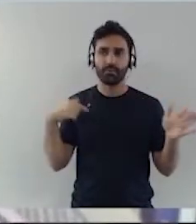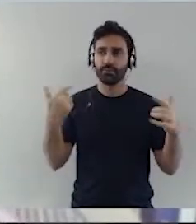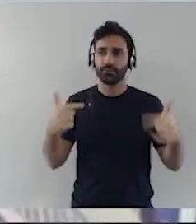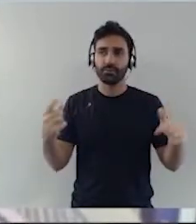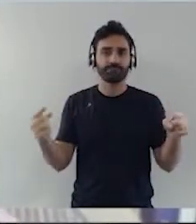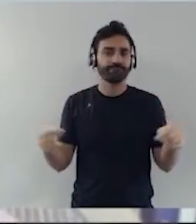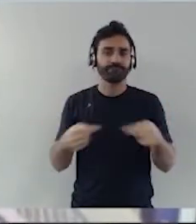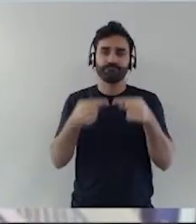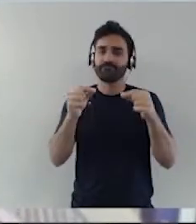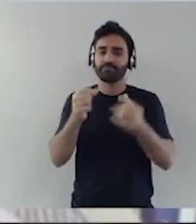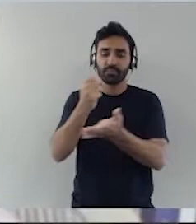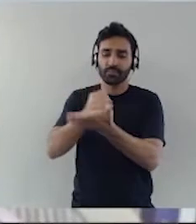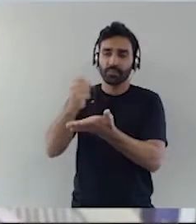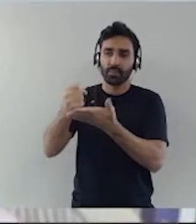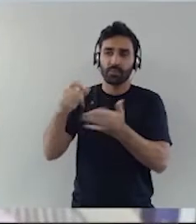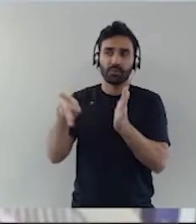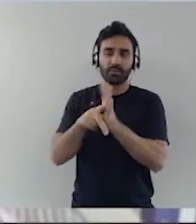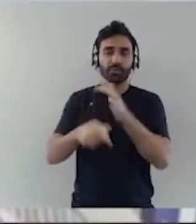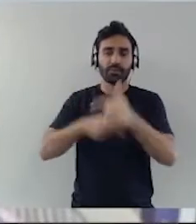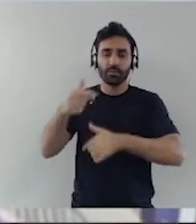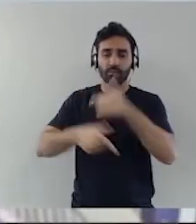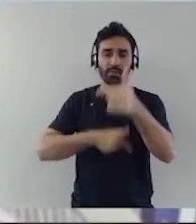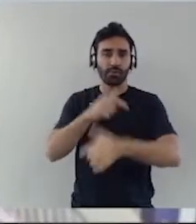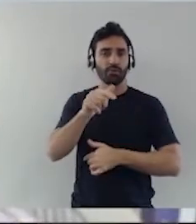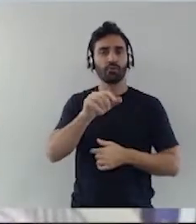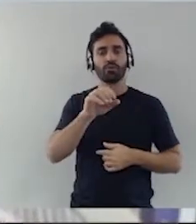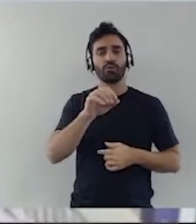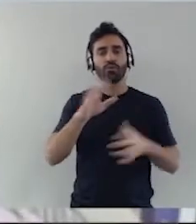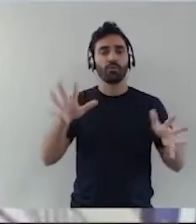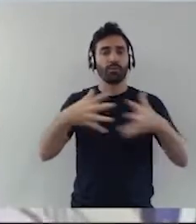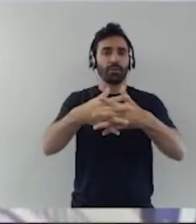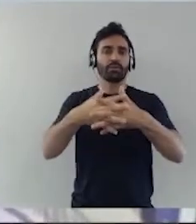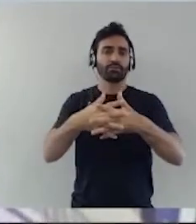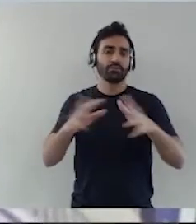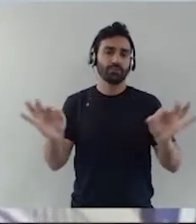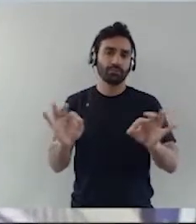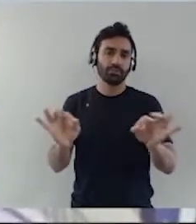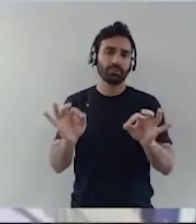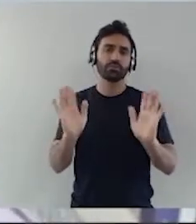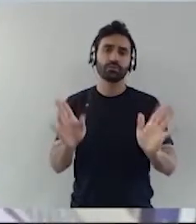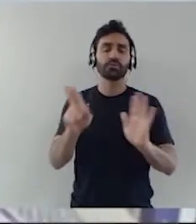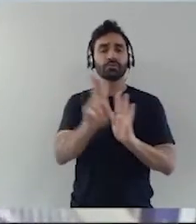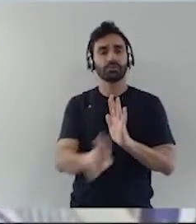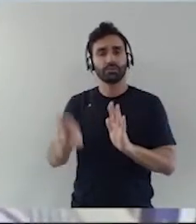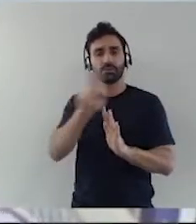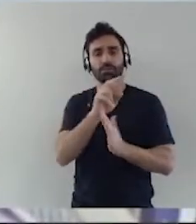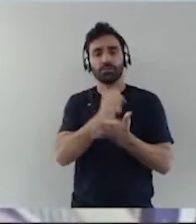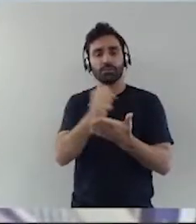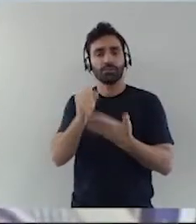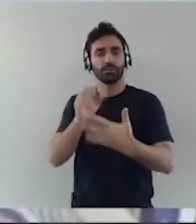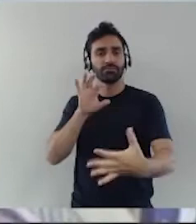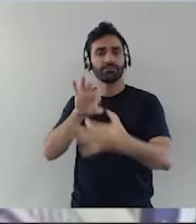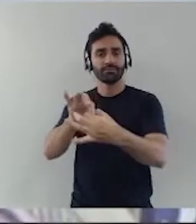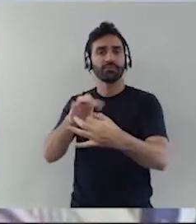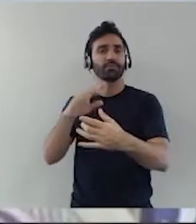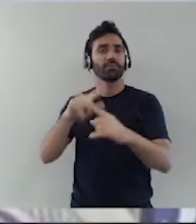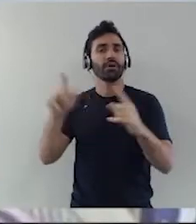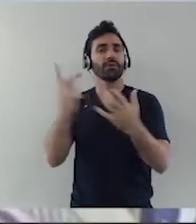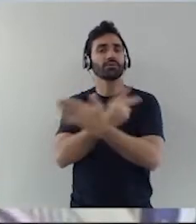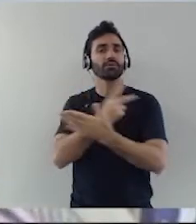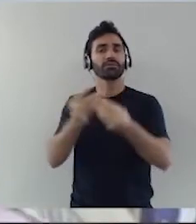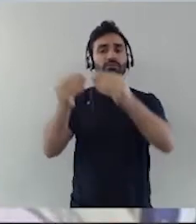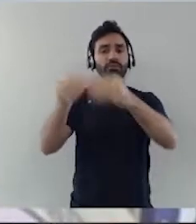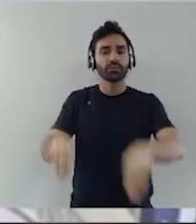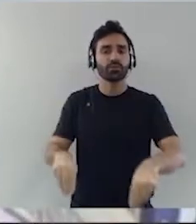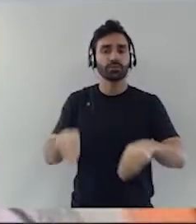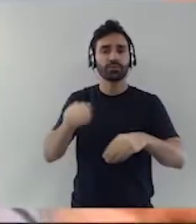vocacionada para a contratação de obras complexas, e ela foi usada nas contratações integradas em prejuízo do fator